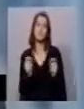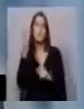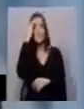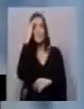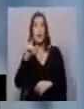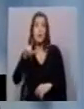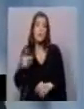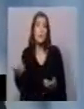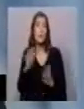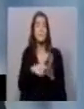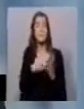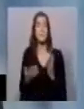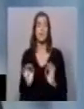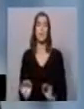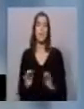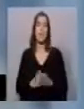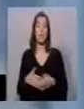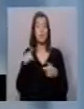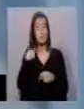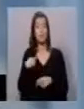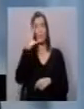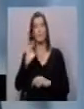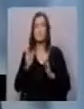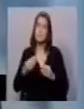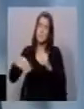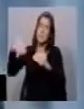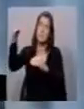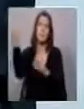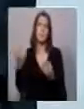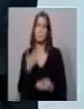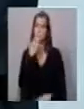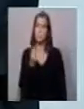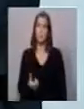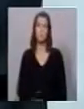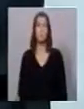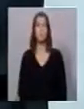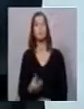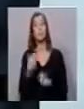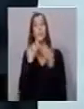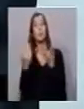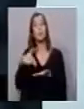agora planificadas. E aqui o Governo tem que ir mais longe também do que está a ir. Hermano Carlos, obrigado por ter vindo a